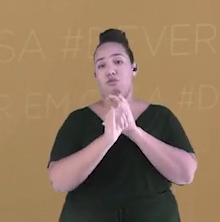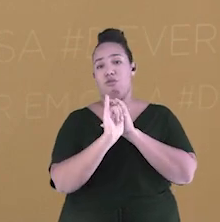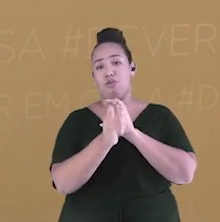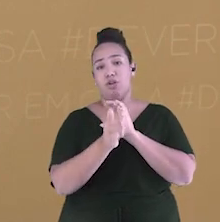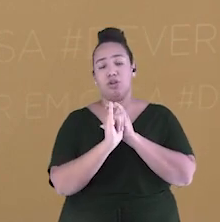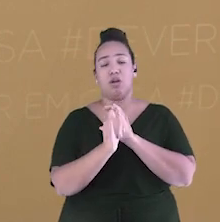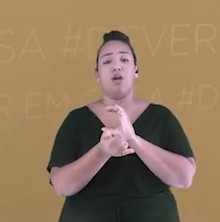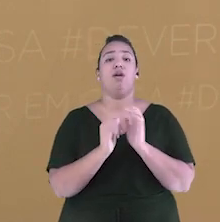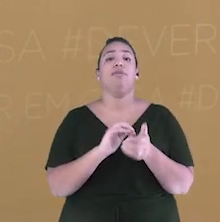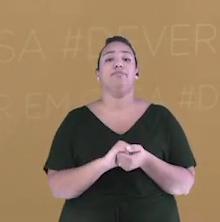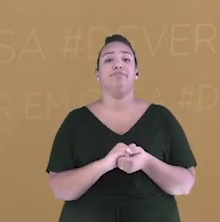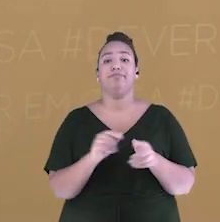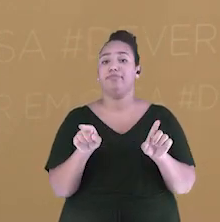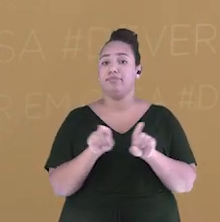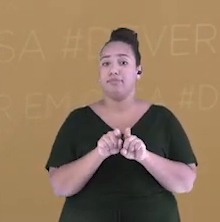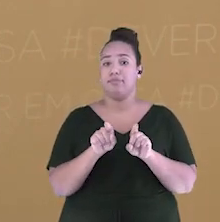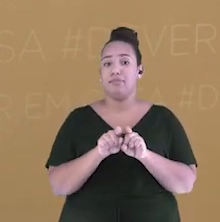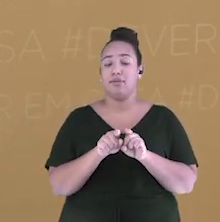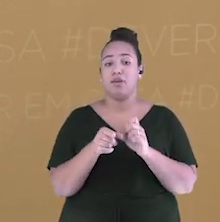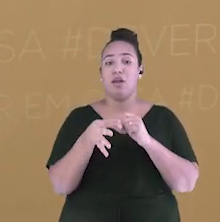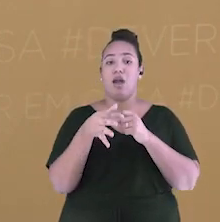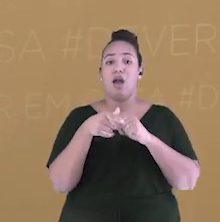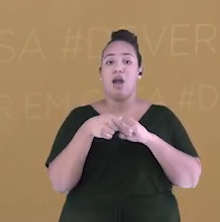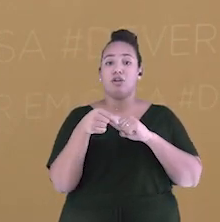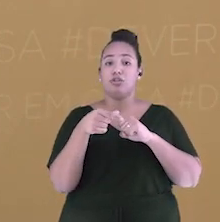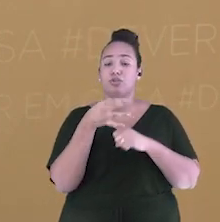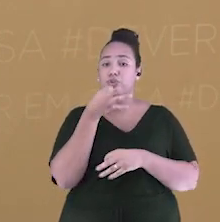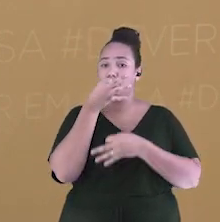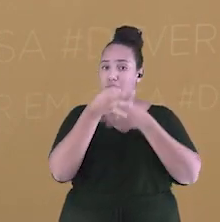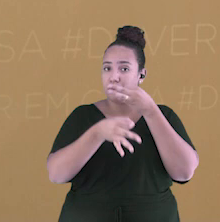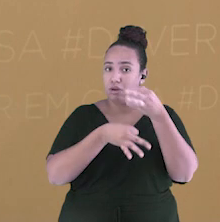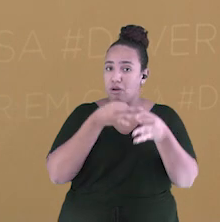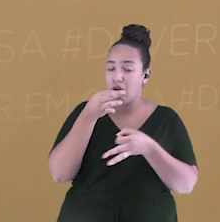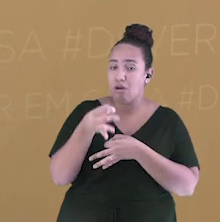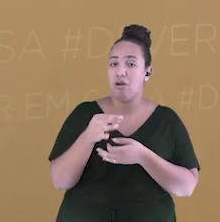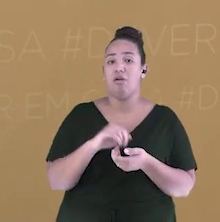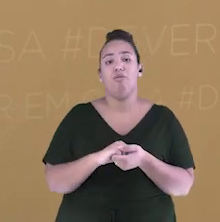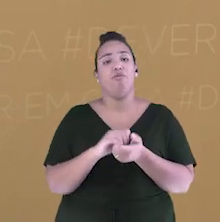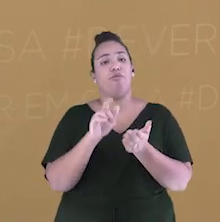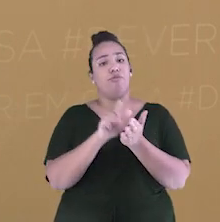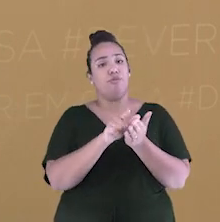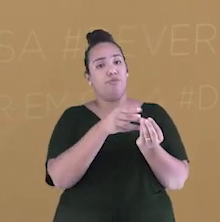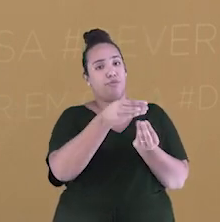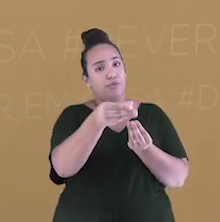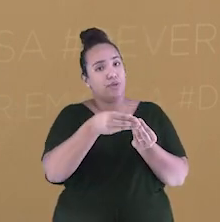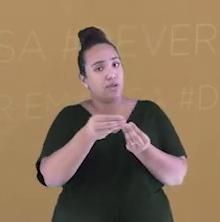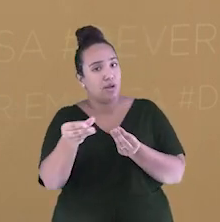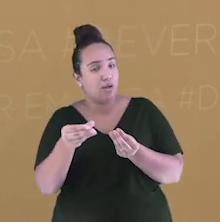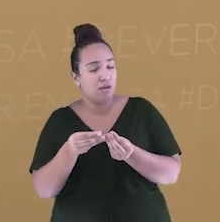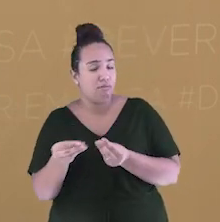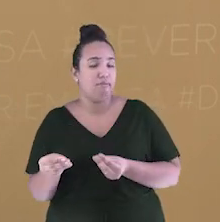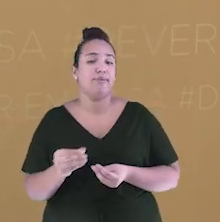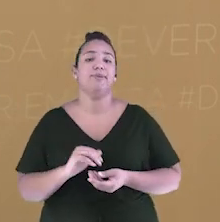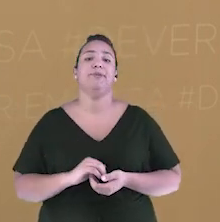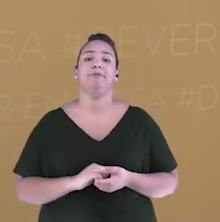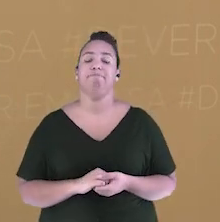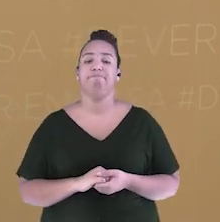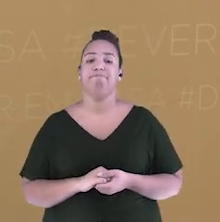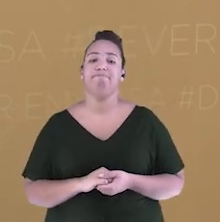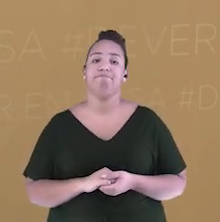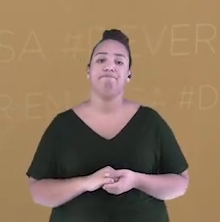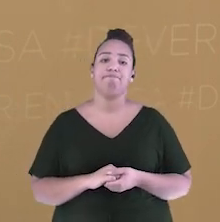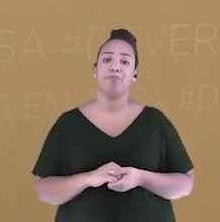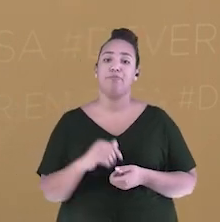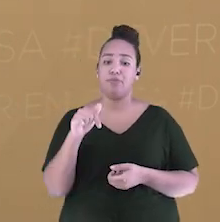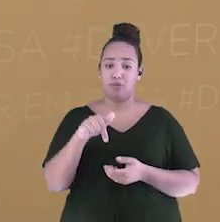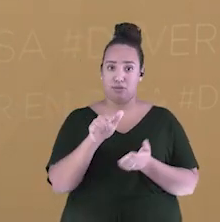de opinião, a propaganda, o folheto, entre outros. O folheto é um meio